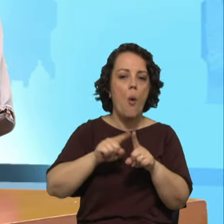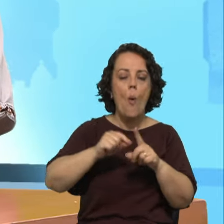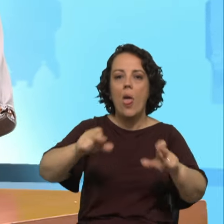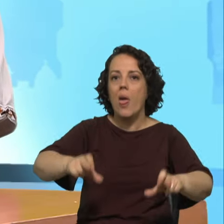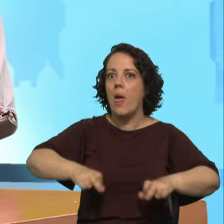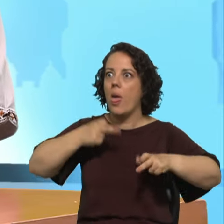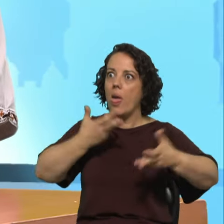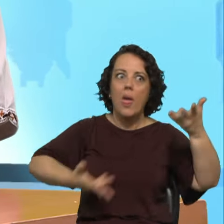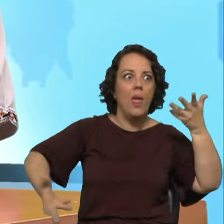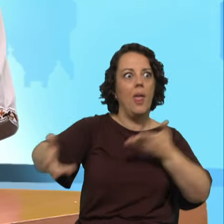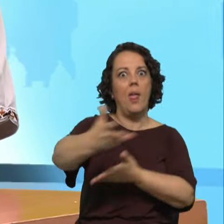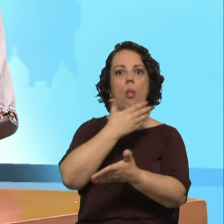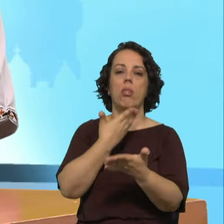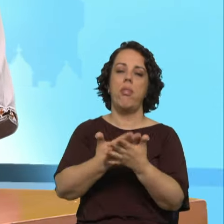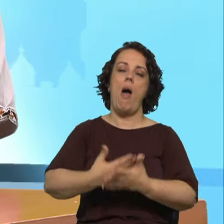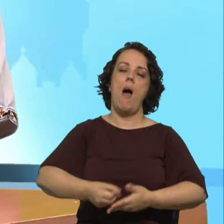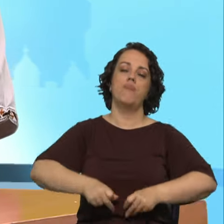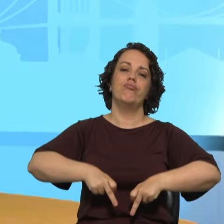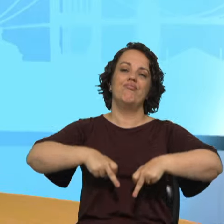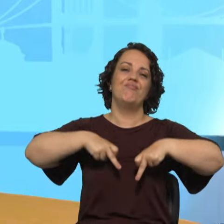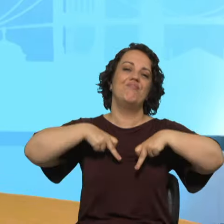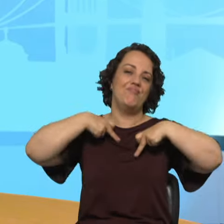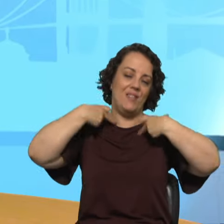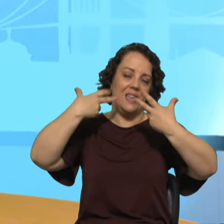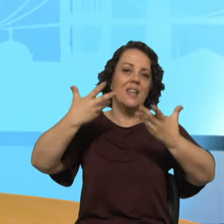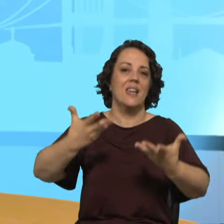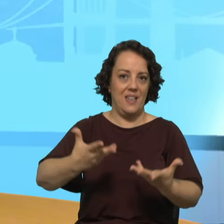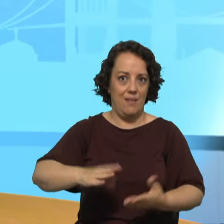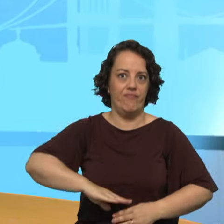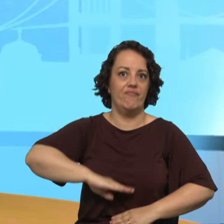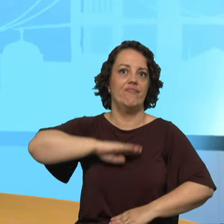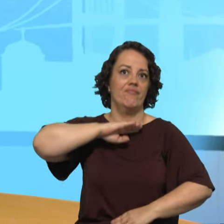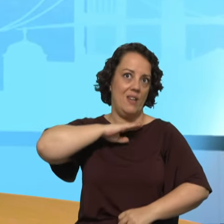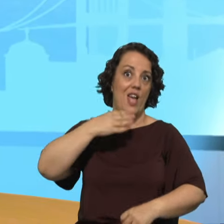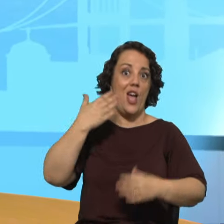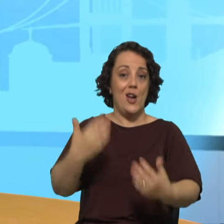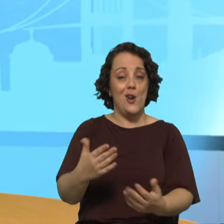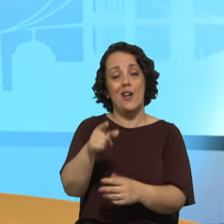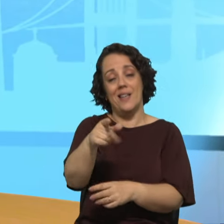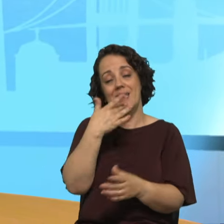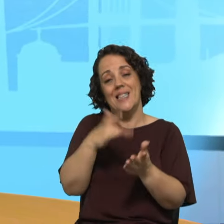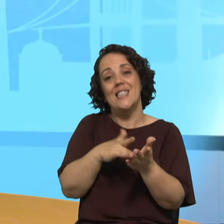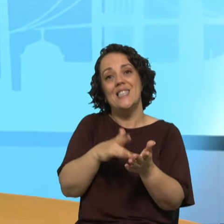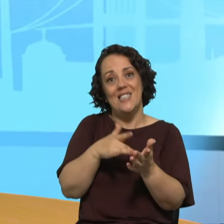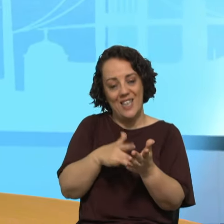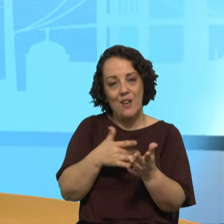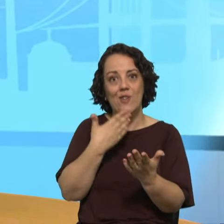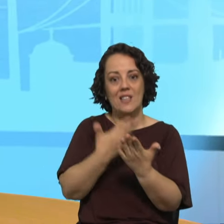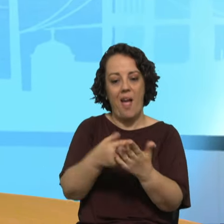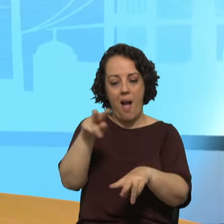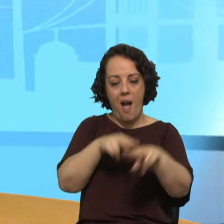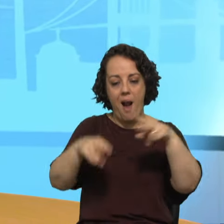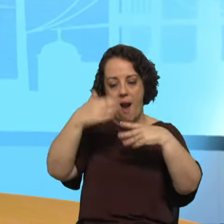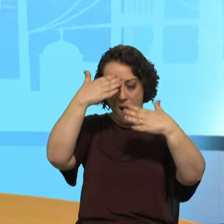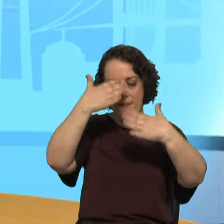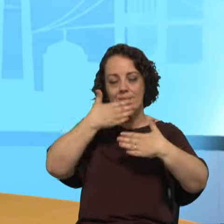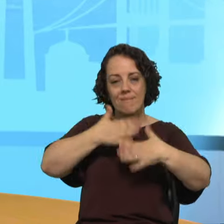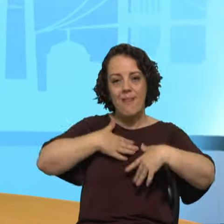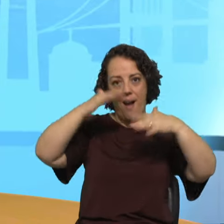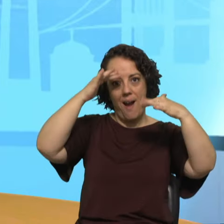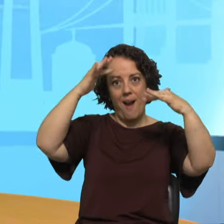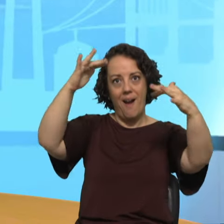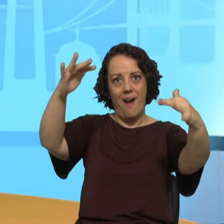crescer e esta riqueza partilhada pode ser levada para vários contextos agora neste livro que que Somos convidados a a ler a foliar e a